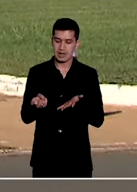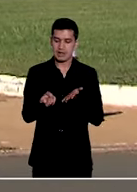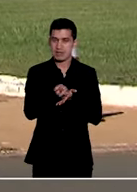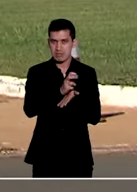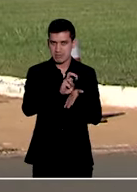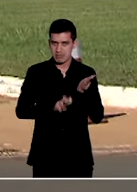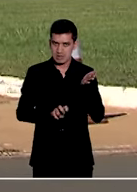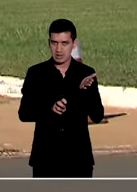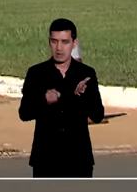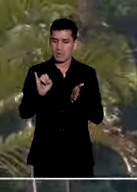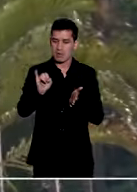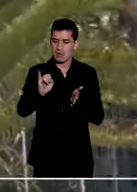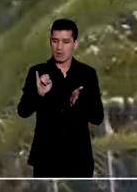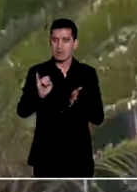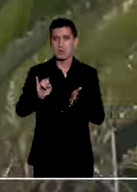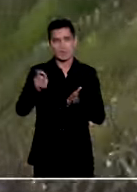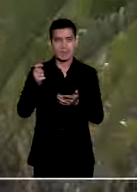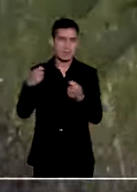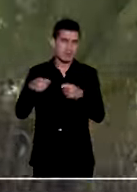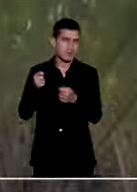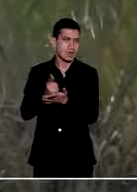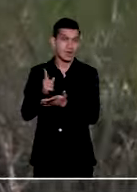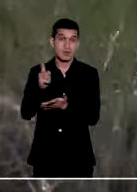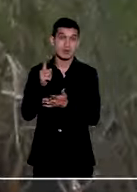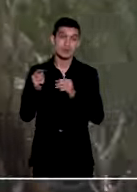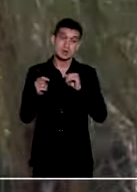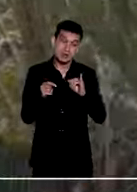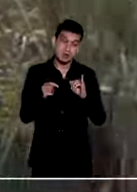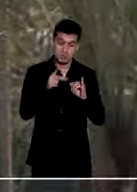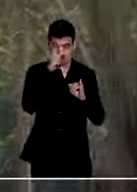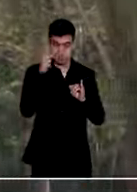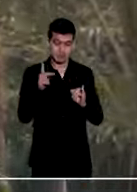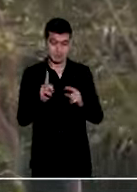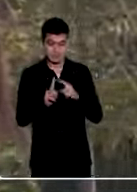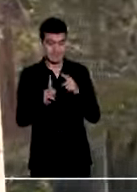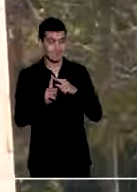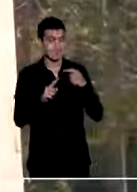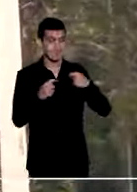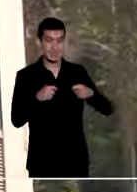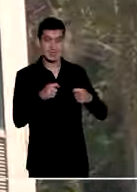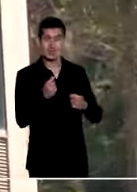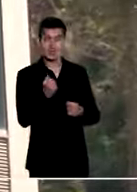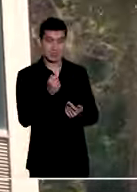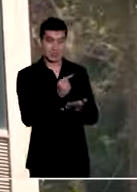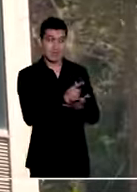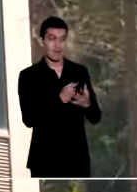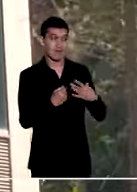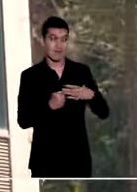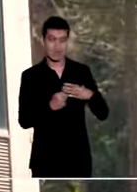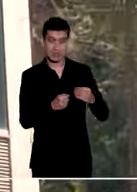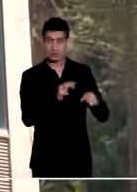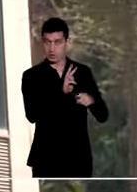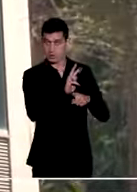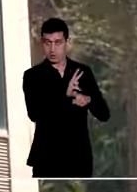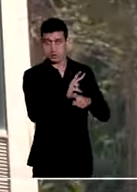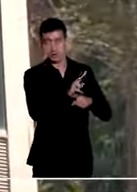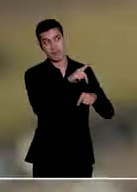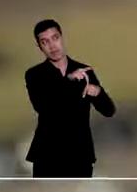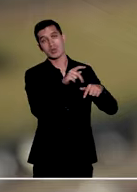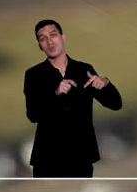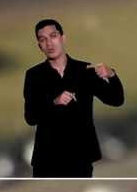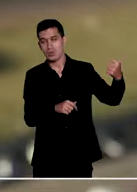alimentícia ao exterior o pedido foi julgado procedente em primeira instância e também pelo Tribunal Regional Federal da terceira